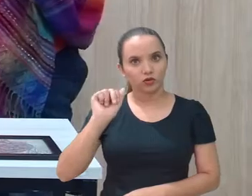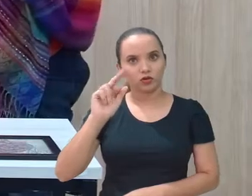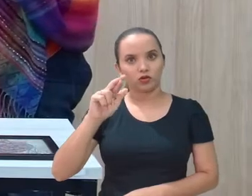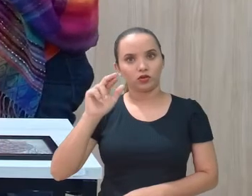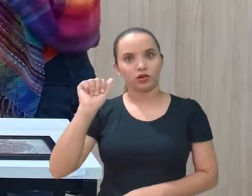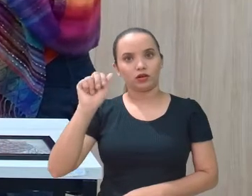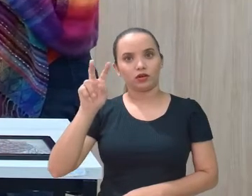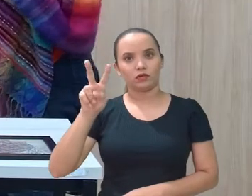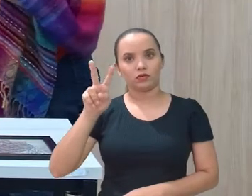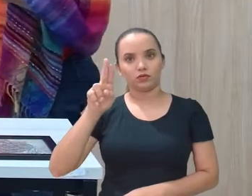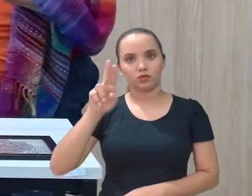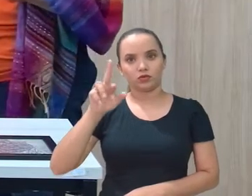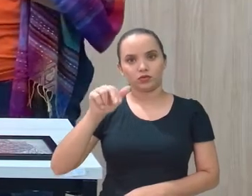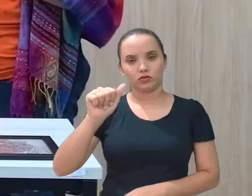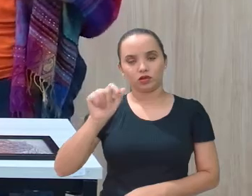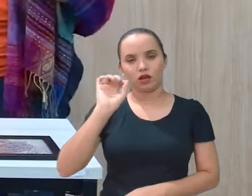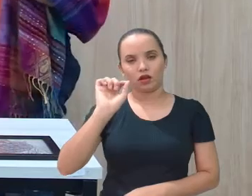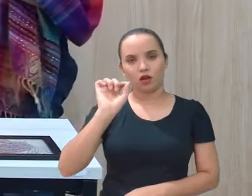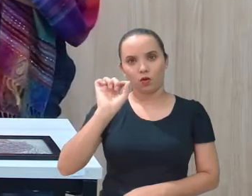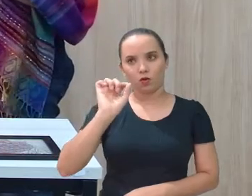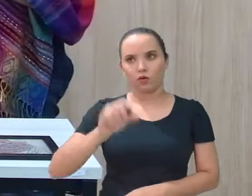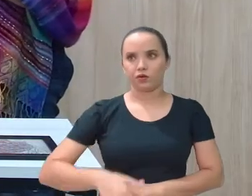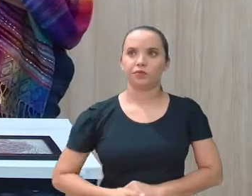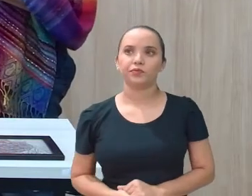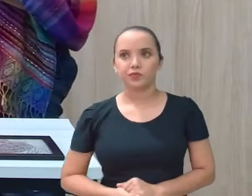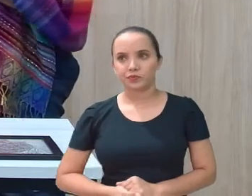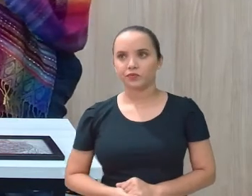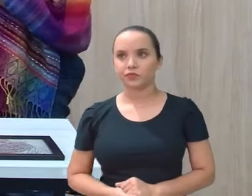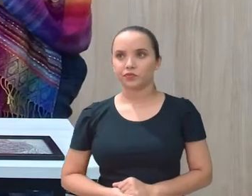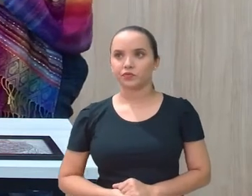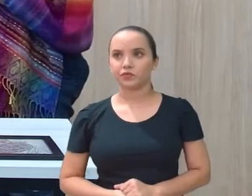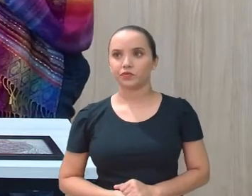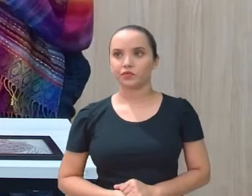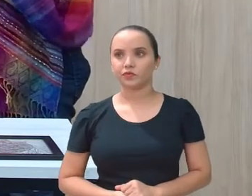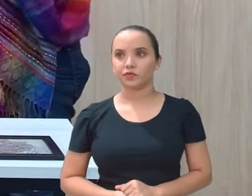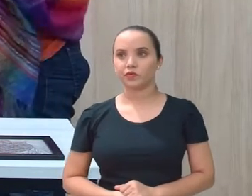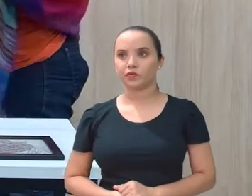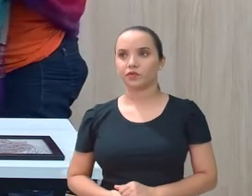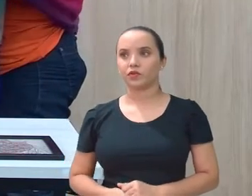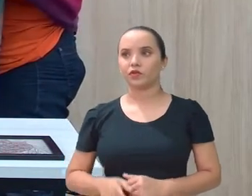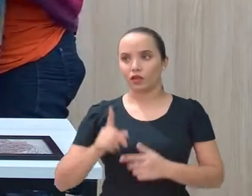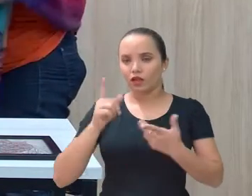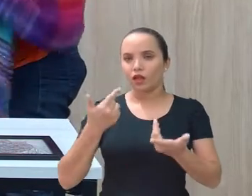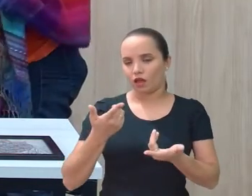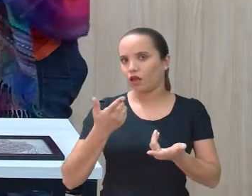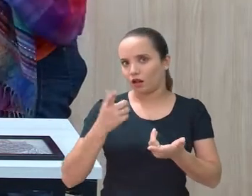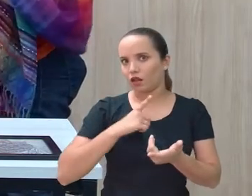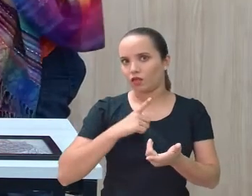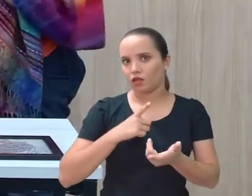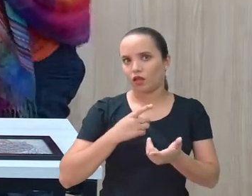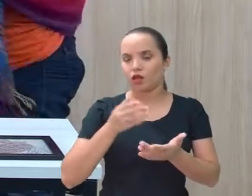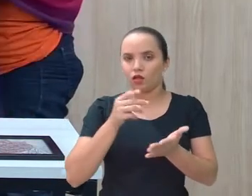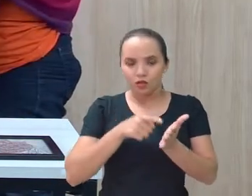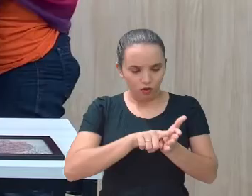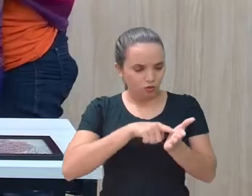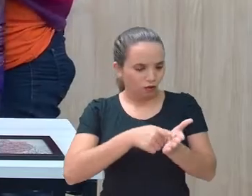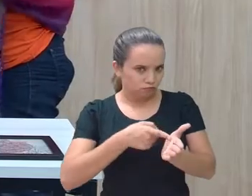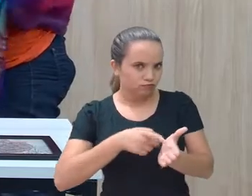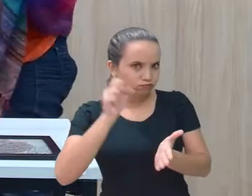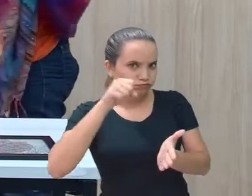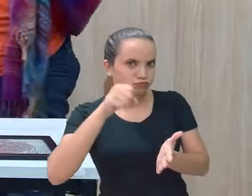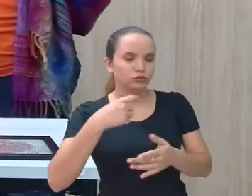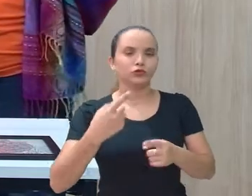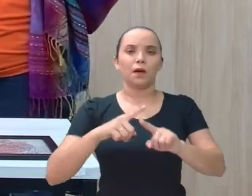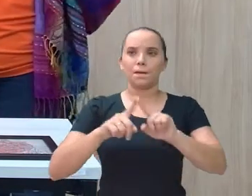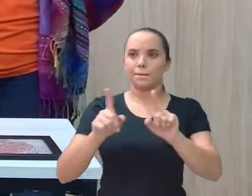é um cordel, mas na verdade, vem de uma matriz, de uma xilo, né? E